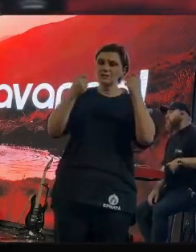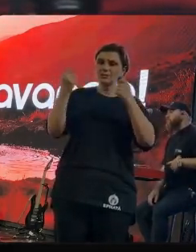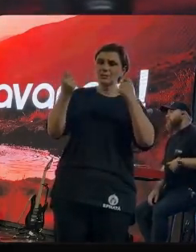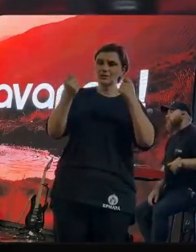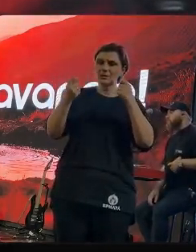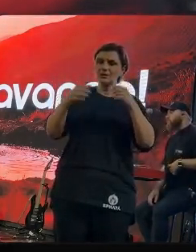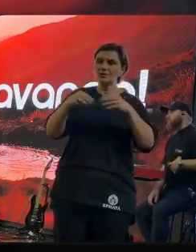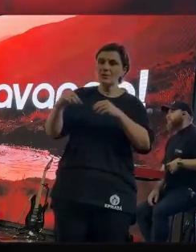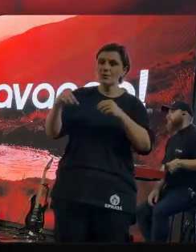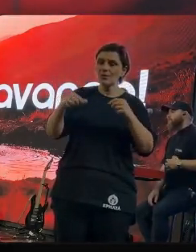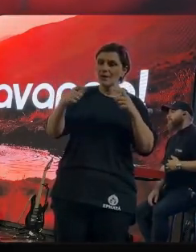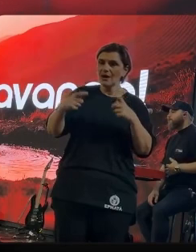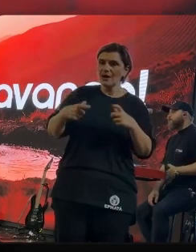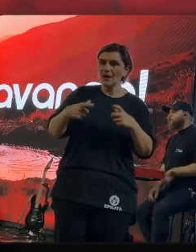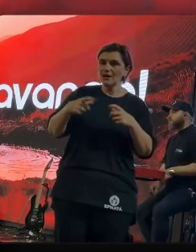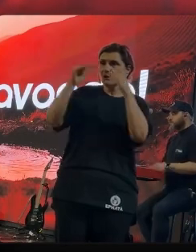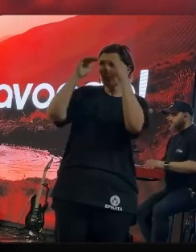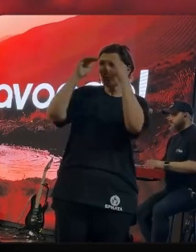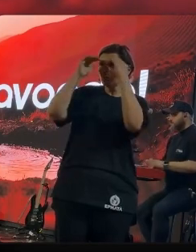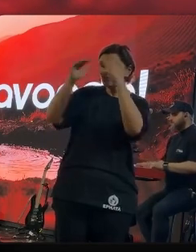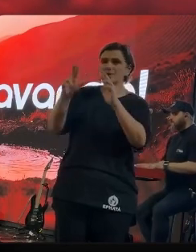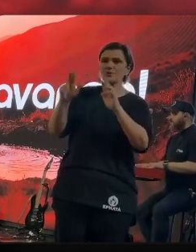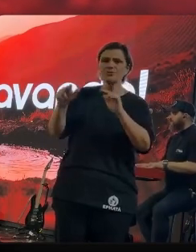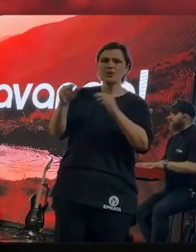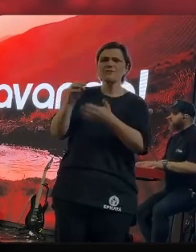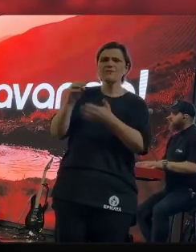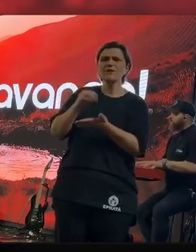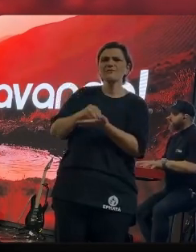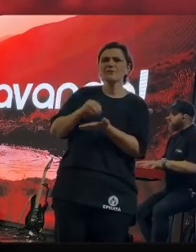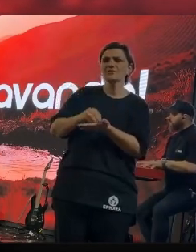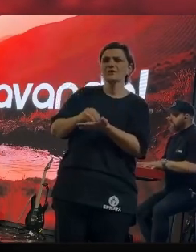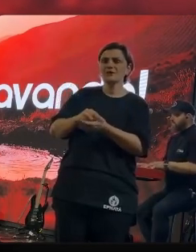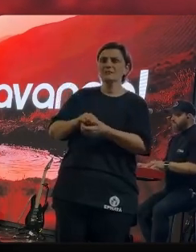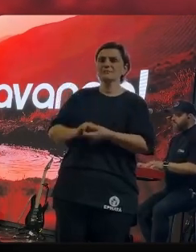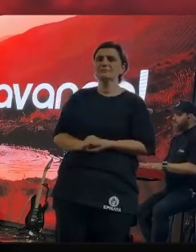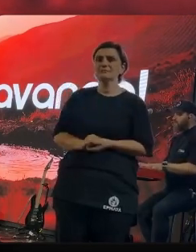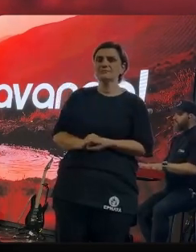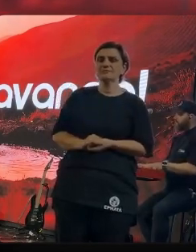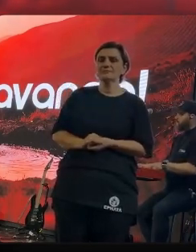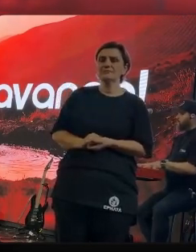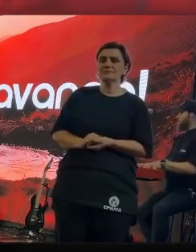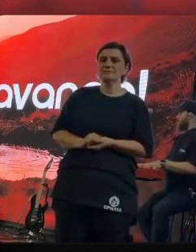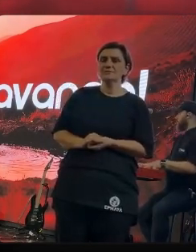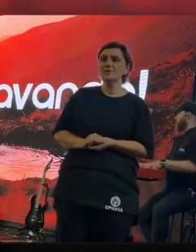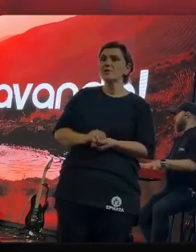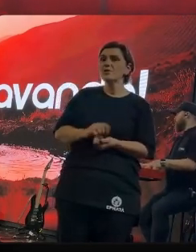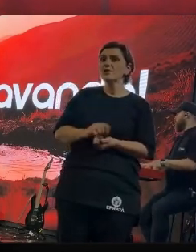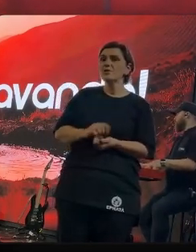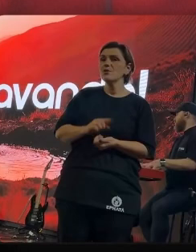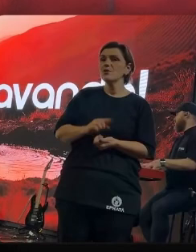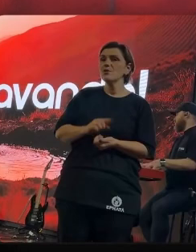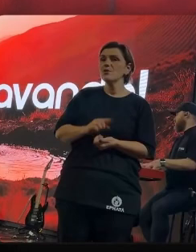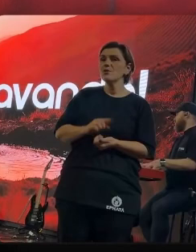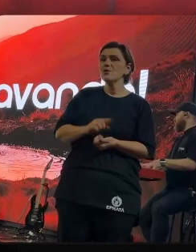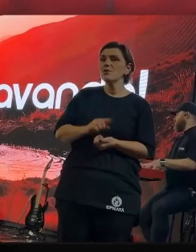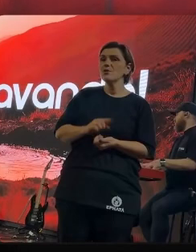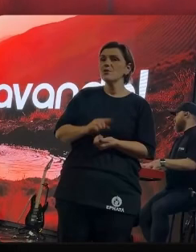Na terra da obediência nunca vai te faltar a provisão. Você ainda está